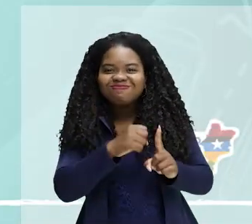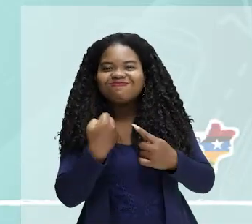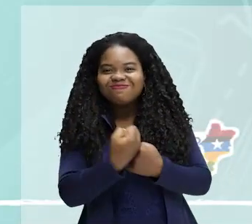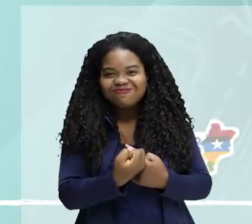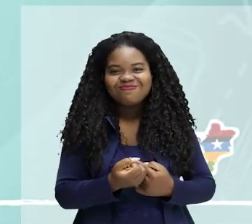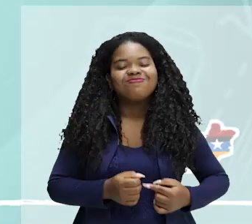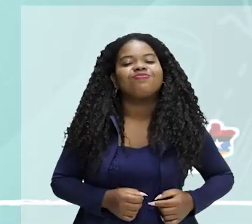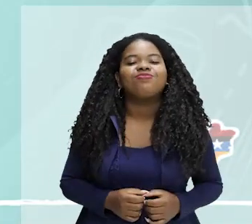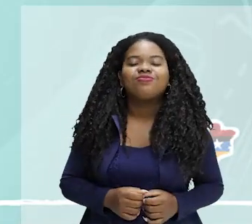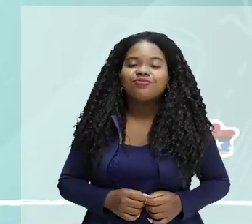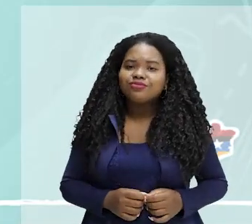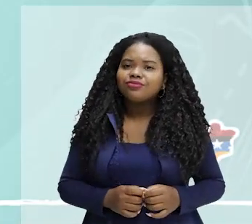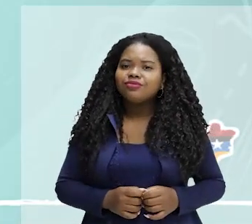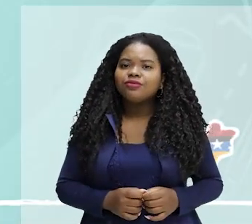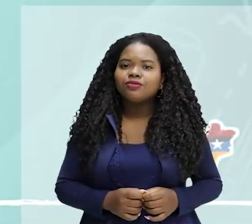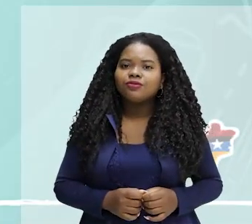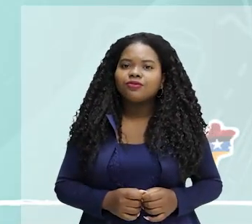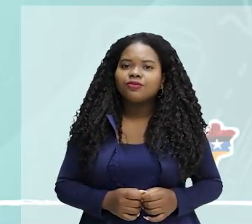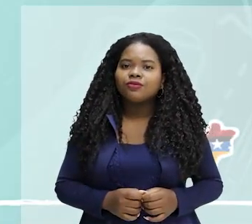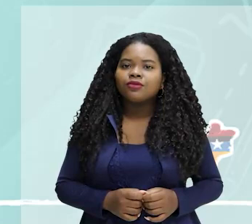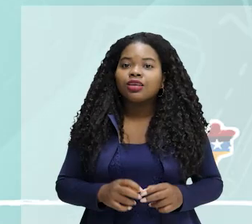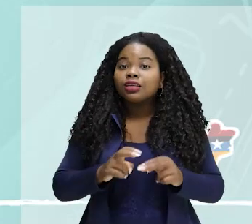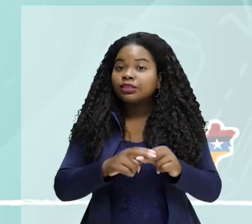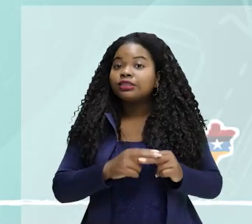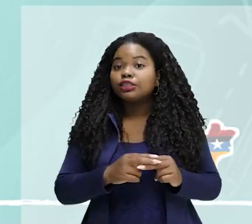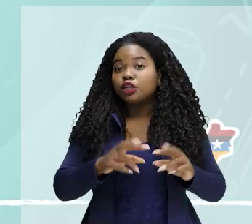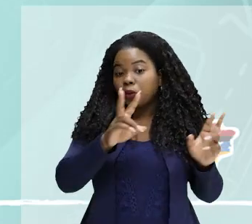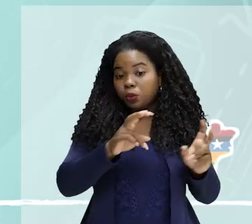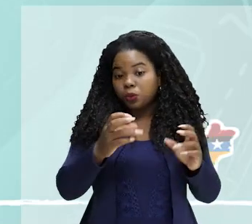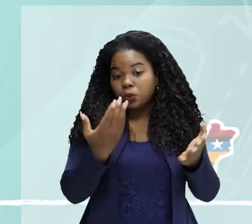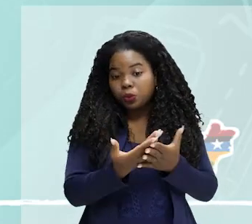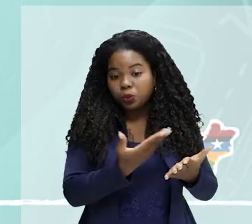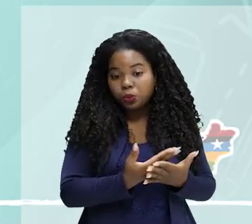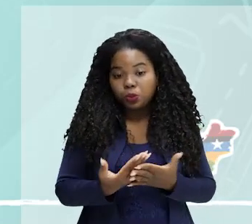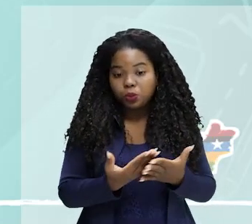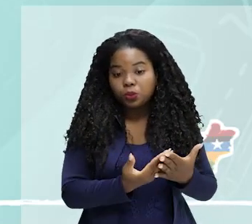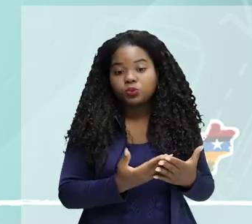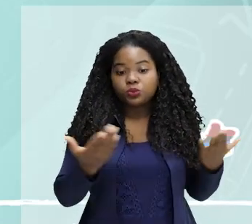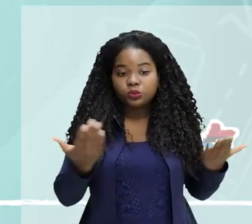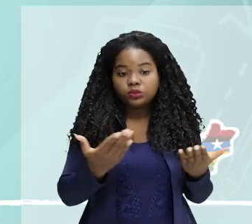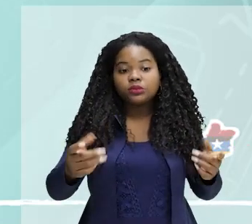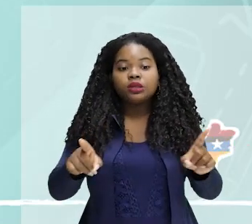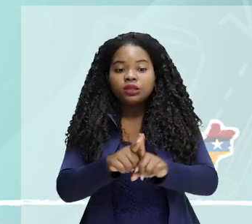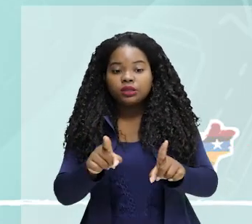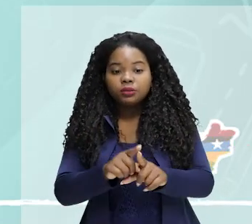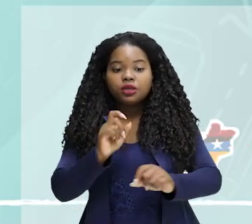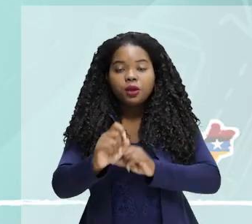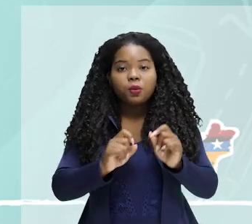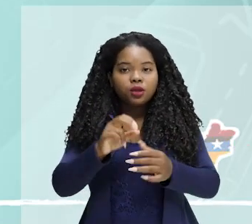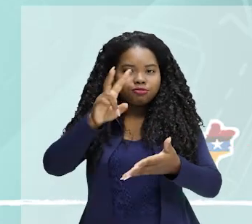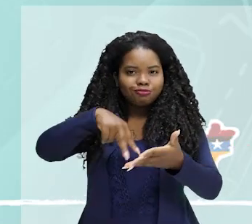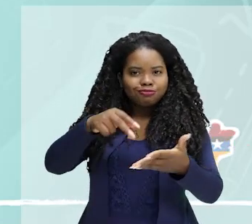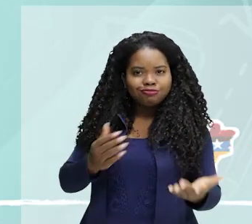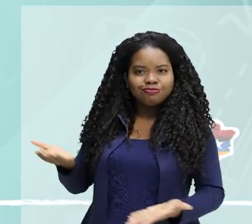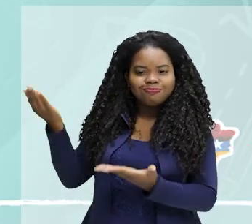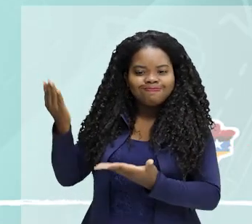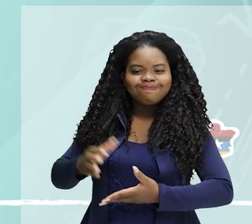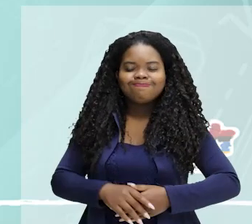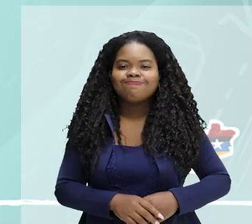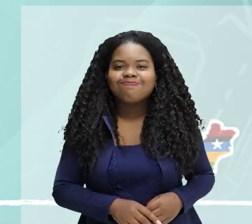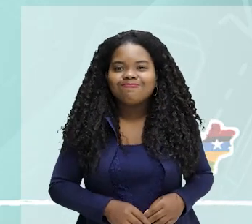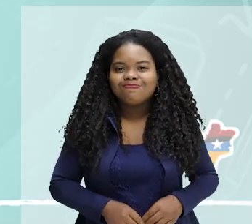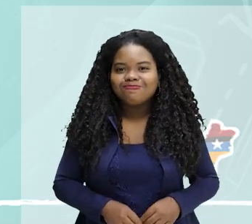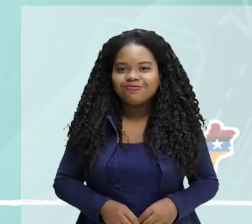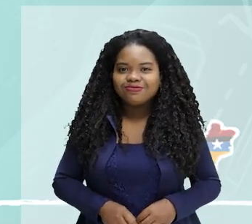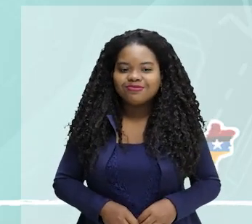de ser o tema da nossa aula de hoje, identidade social também é um elemento que facilita o reconhecimento de uma